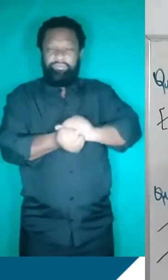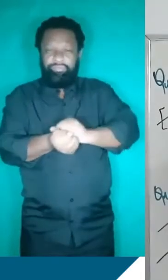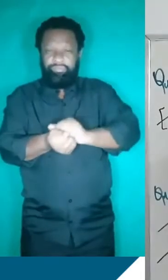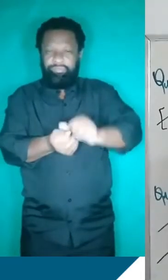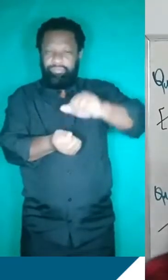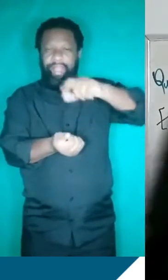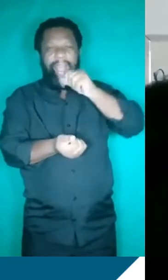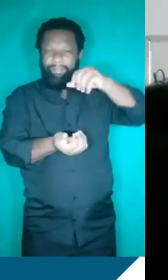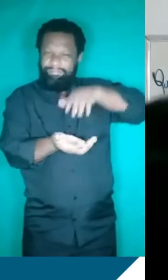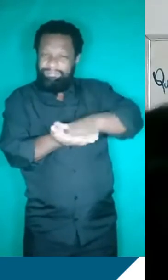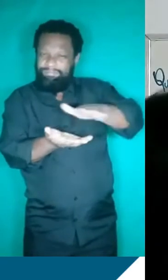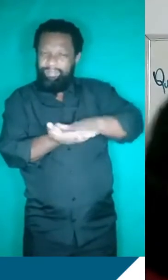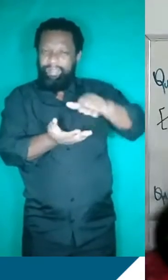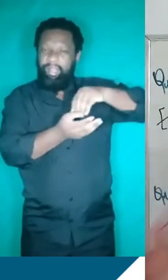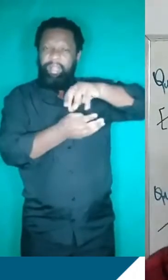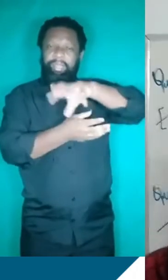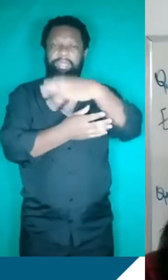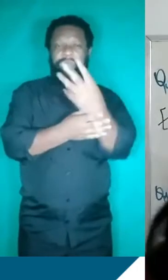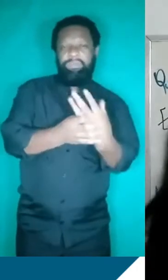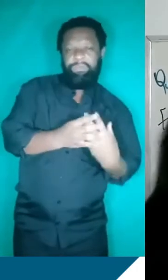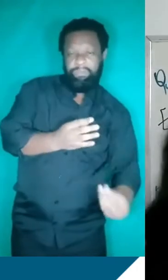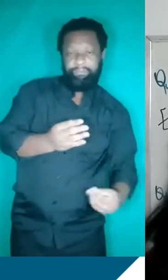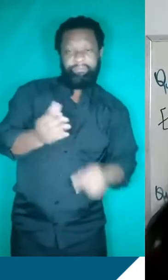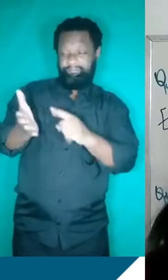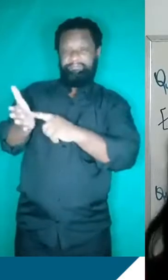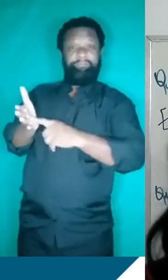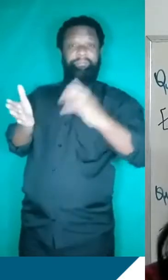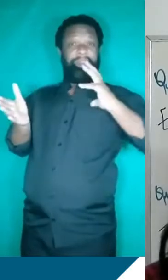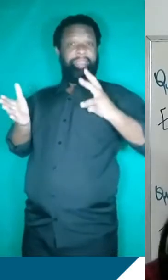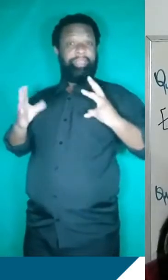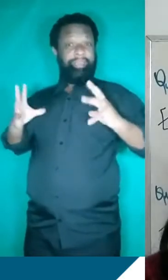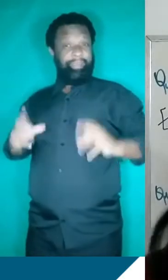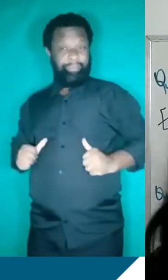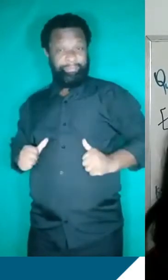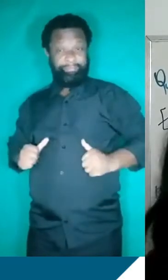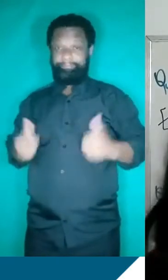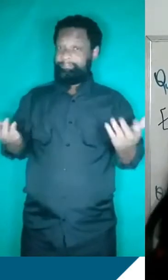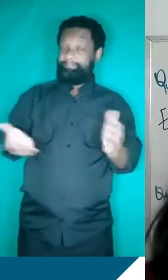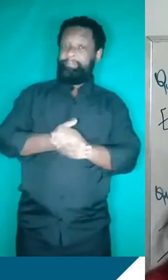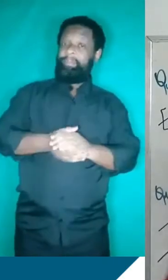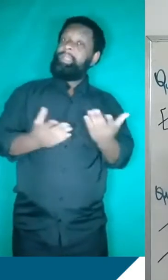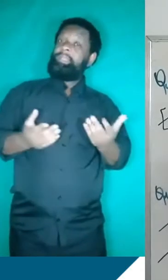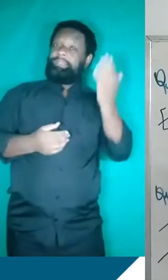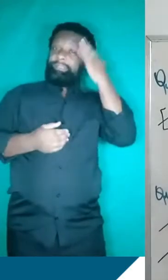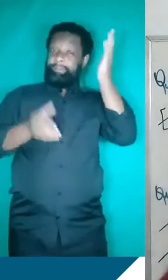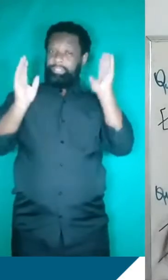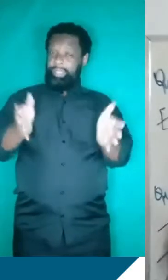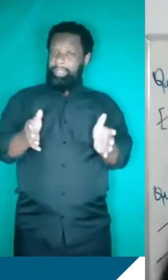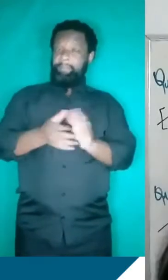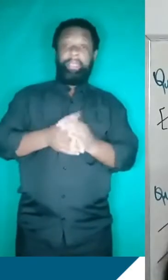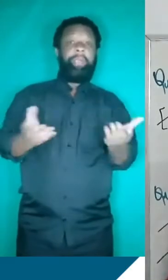a louça, essas micelas elas vão para o ralo, e aí a gente consegue fazer a limpeza de pratos, enfim, de utensílios, tá bom? Bom,